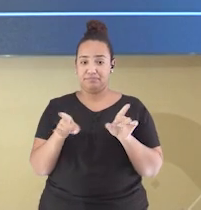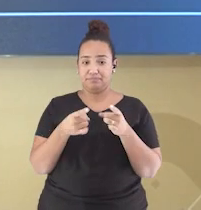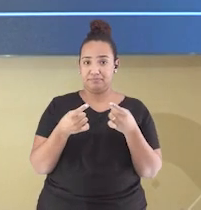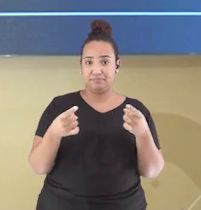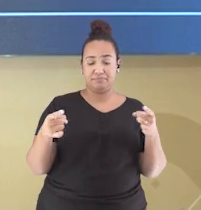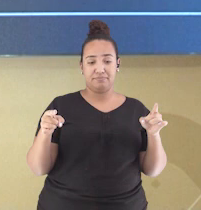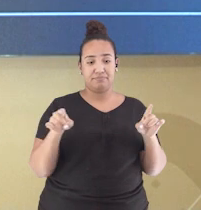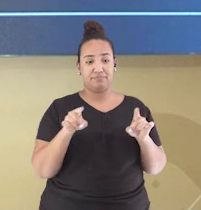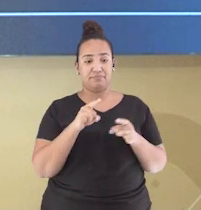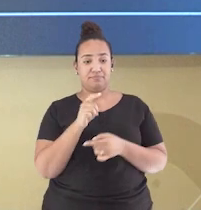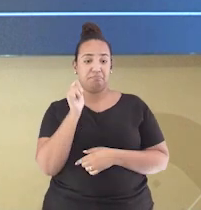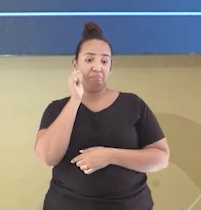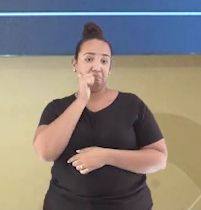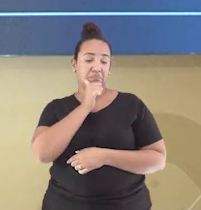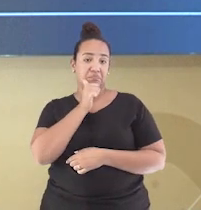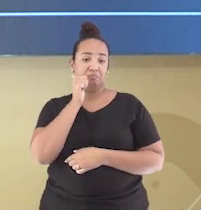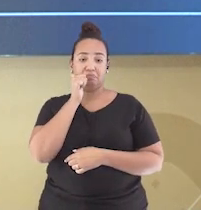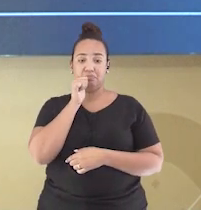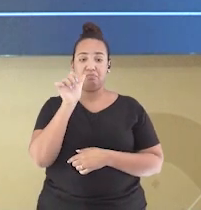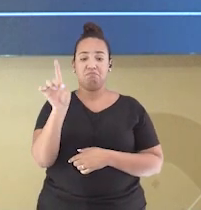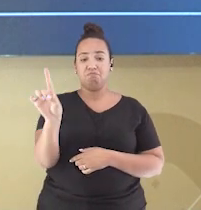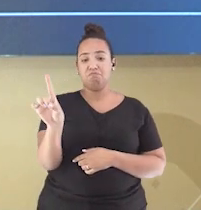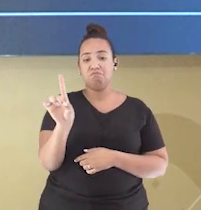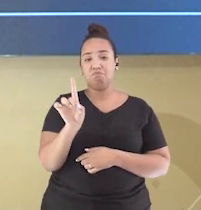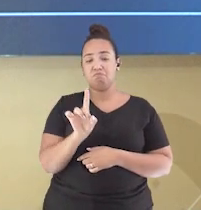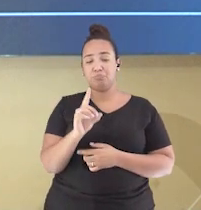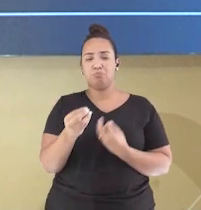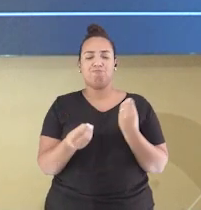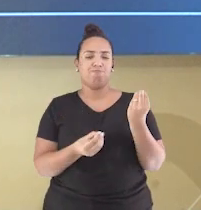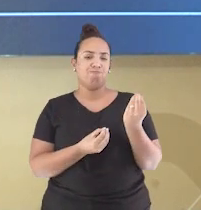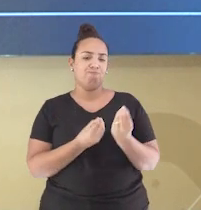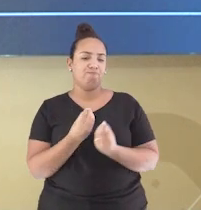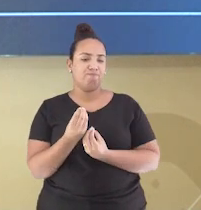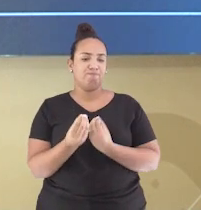baby, don't you want to go?